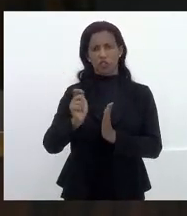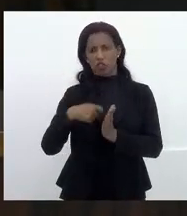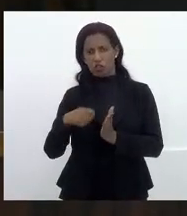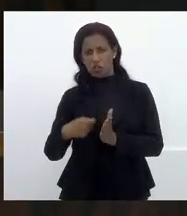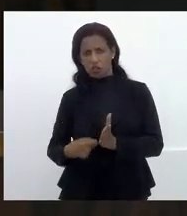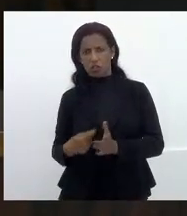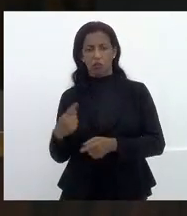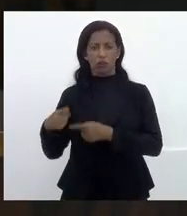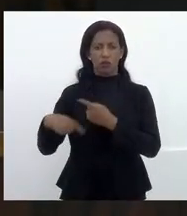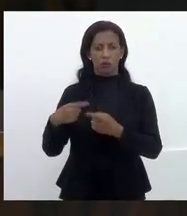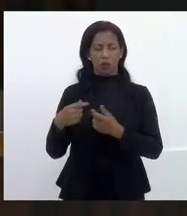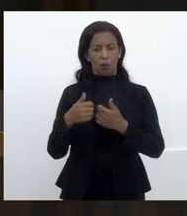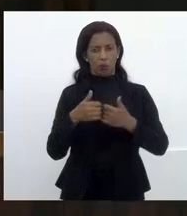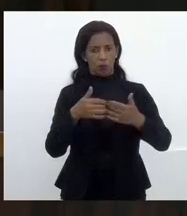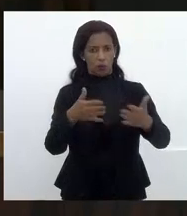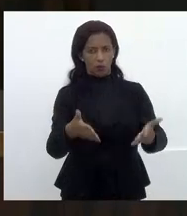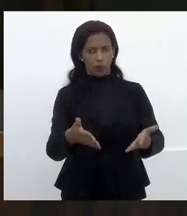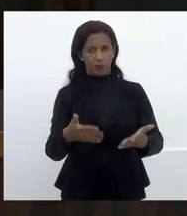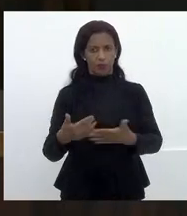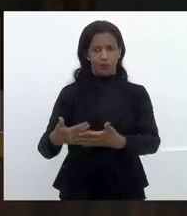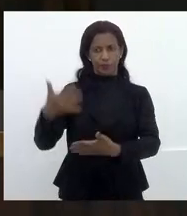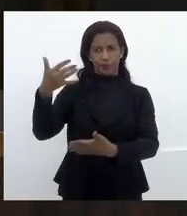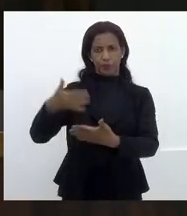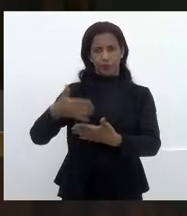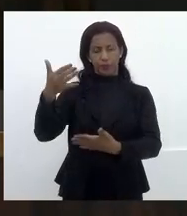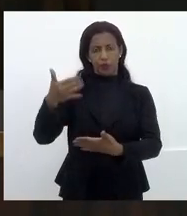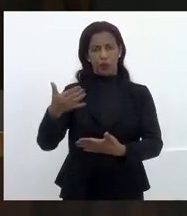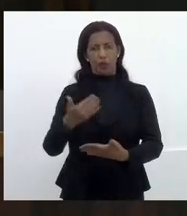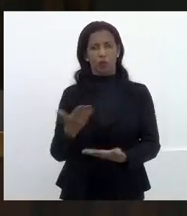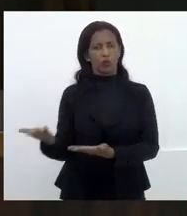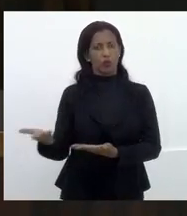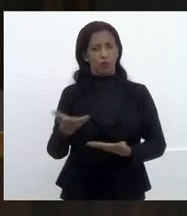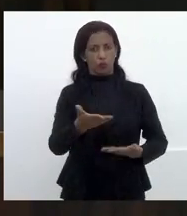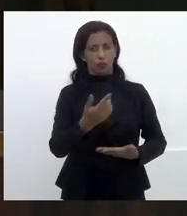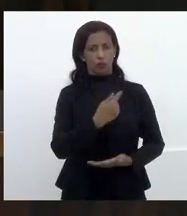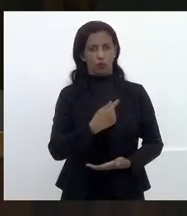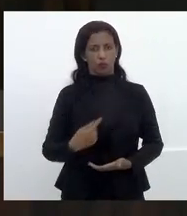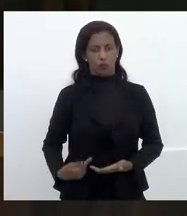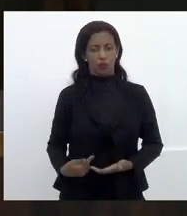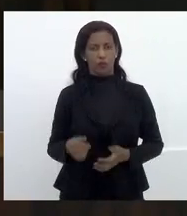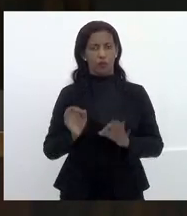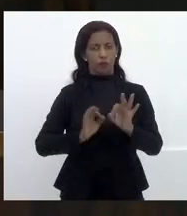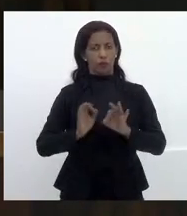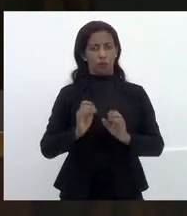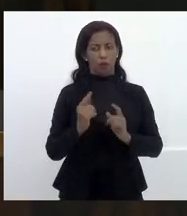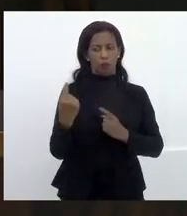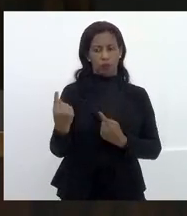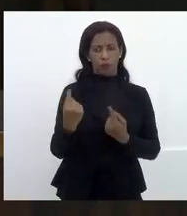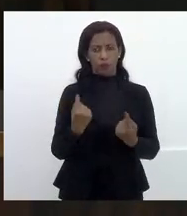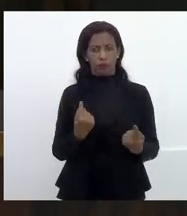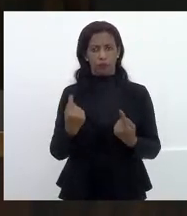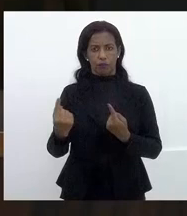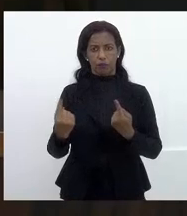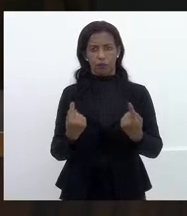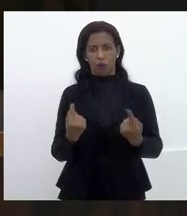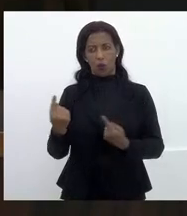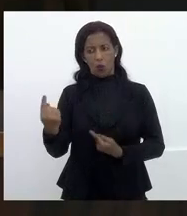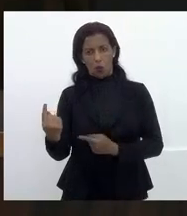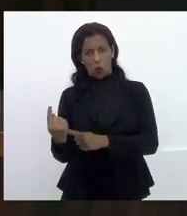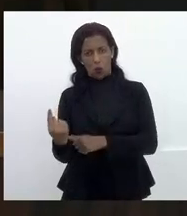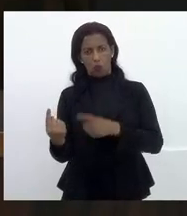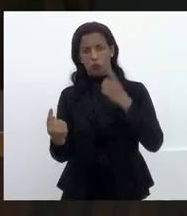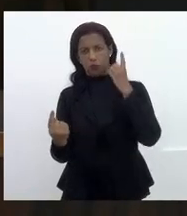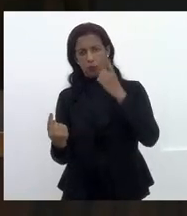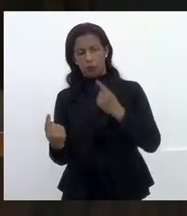faremos após a apresentação dos convidados do governo Nós faremos de forma intercalada uma fala de